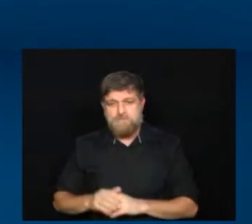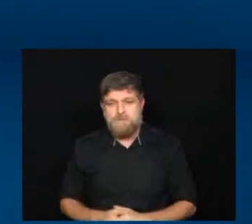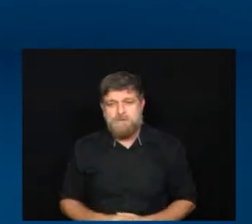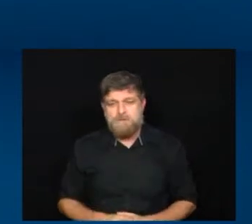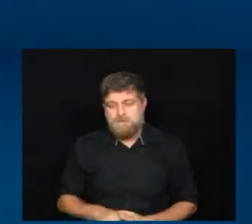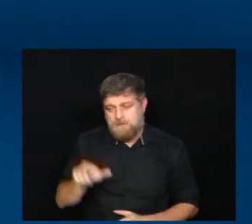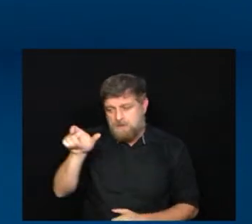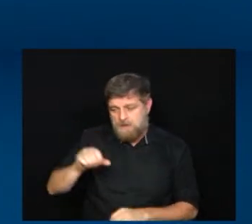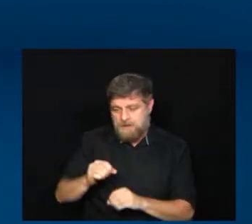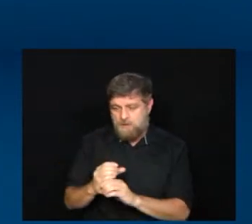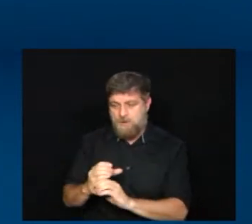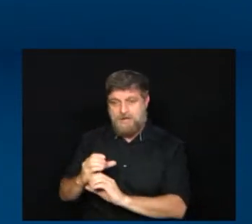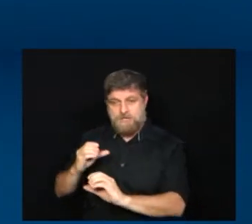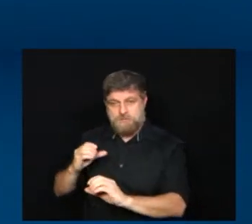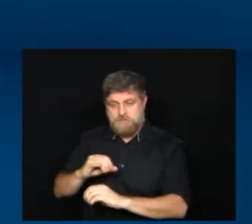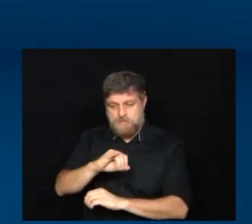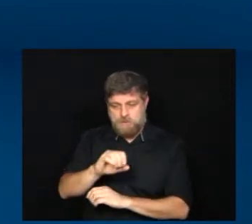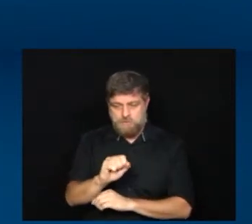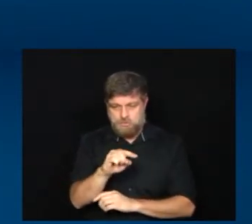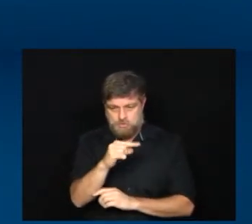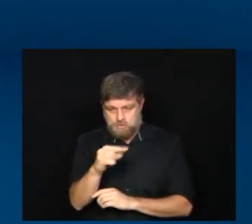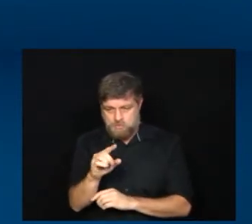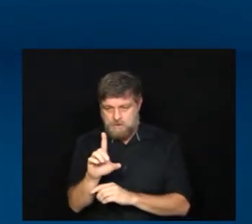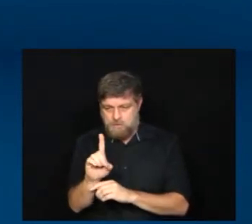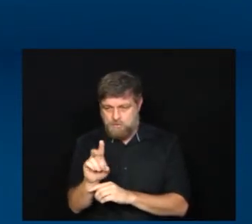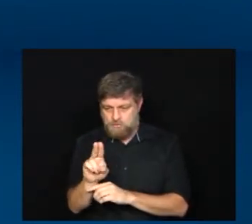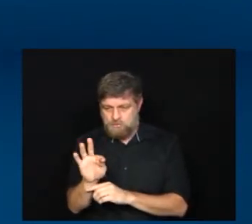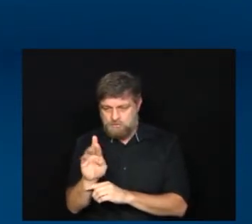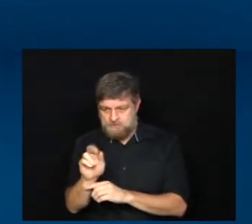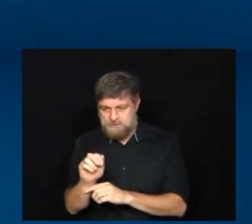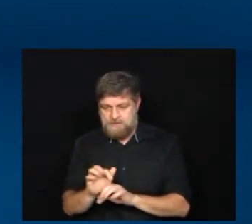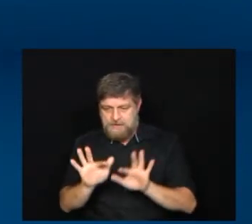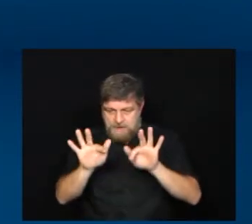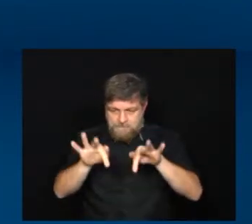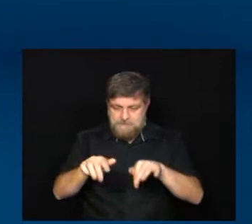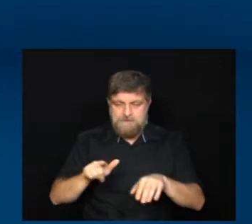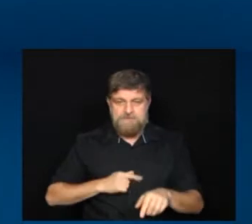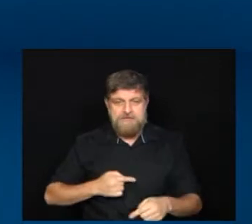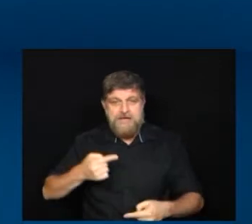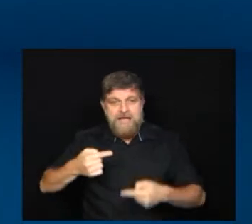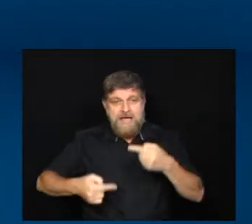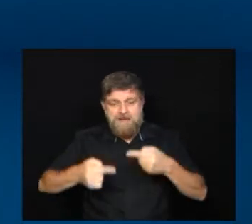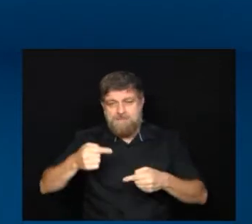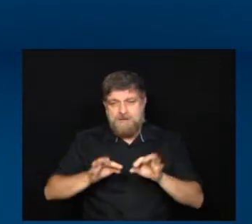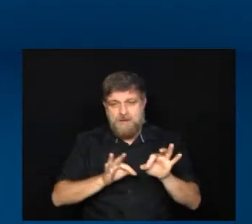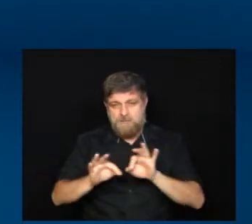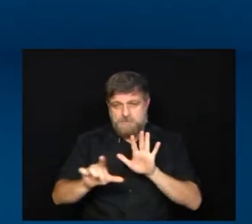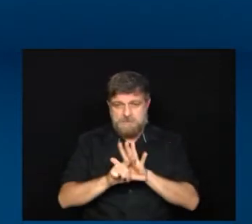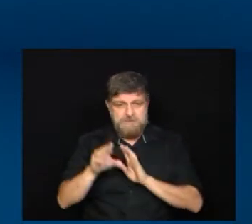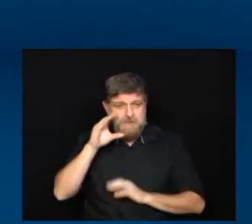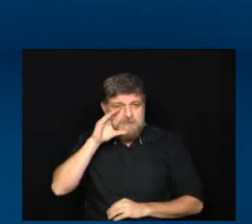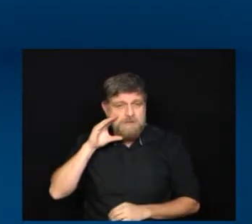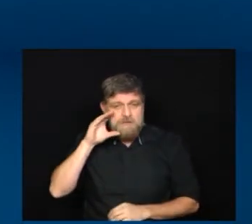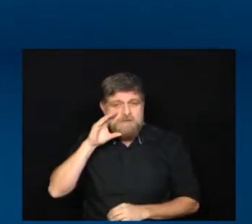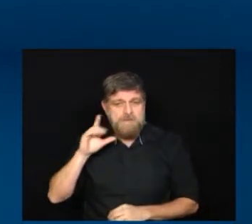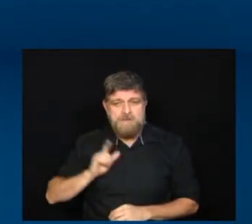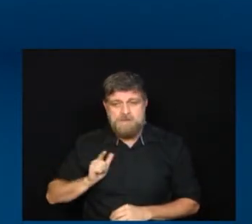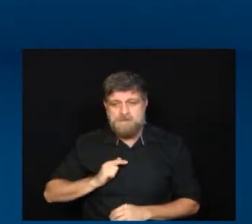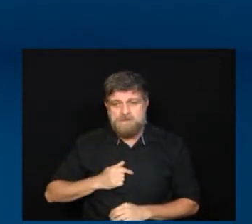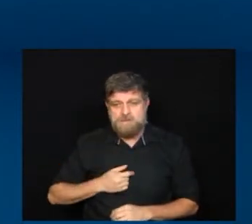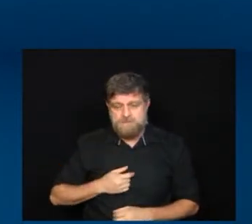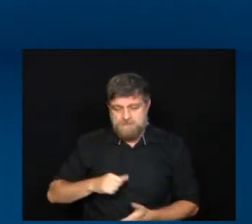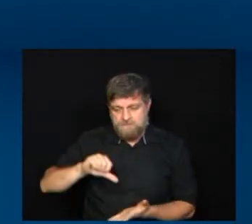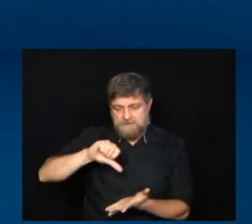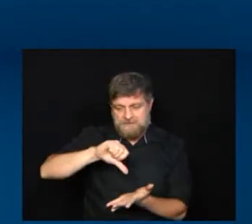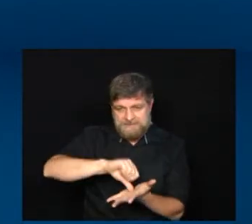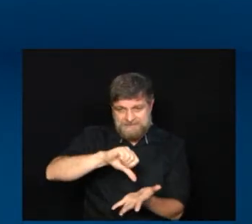Camargo ao engenheiro João Paulo Dutra. E, por fim, será analisado o projeto do vereador Luiz Cirilo, que denomina como Centro